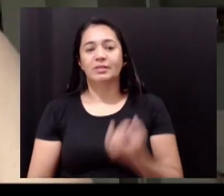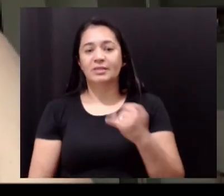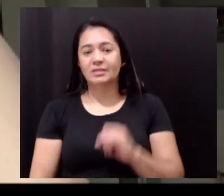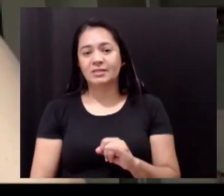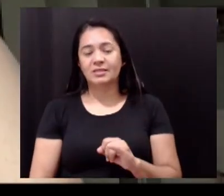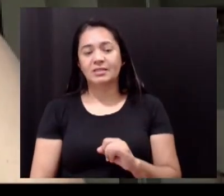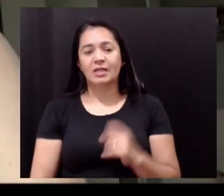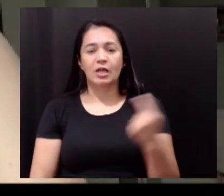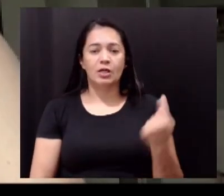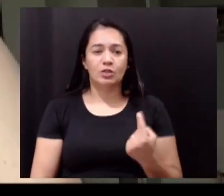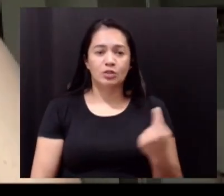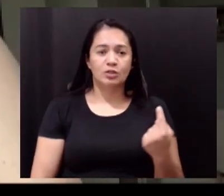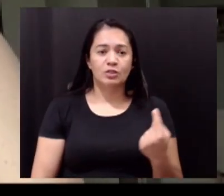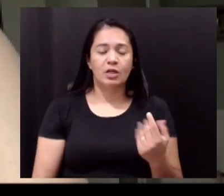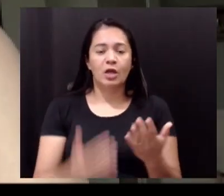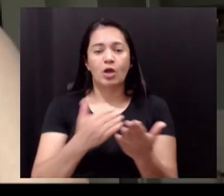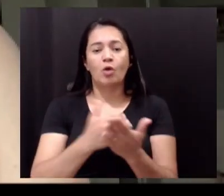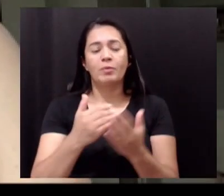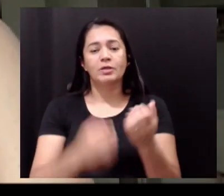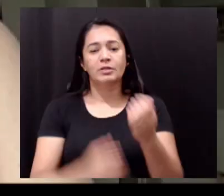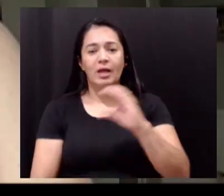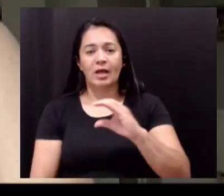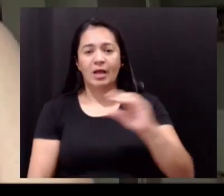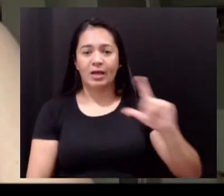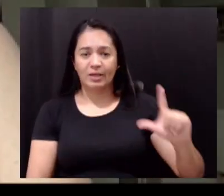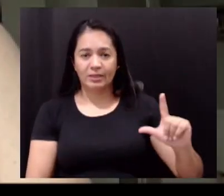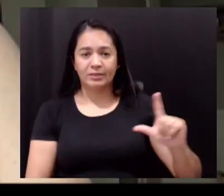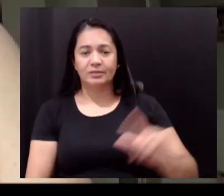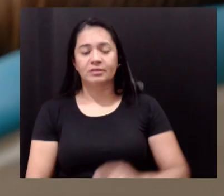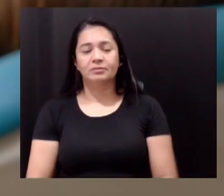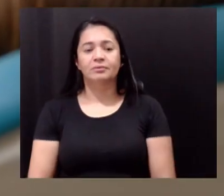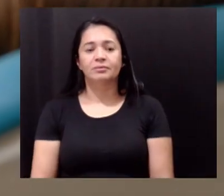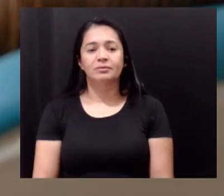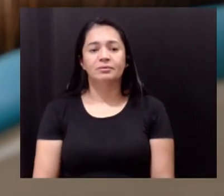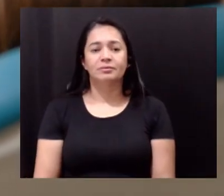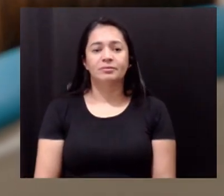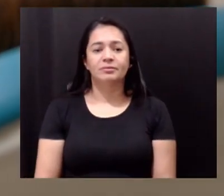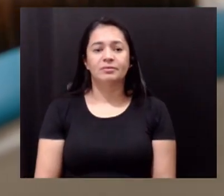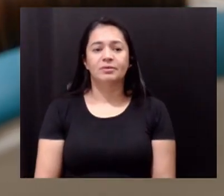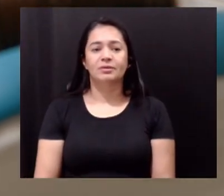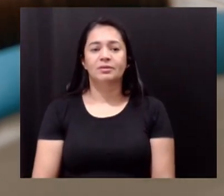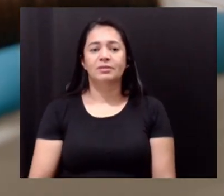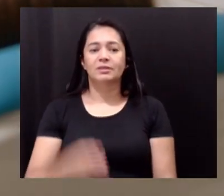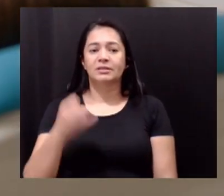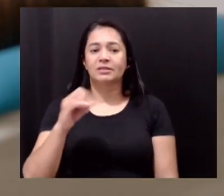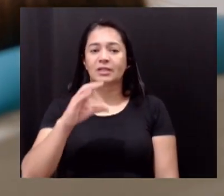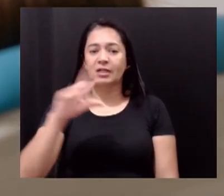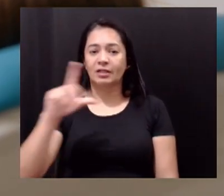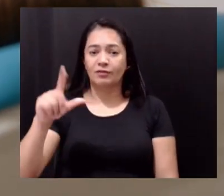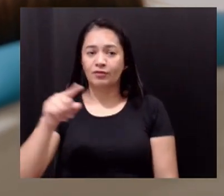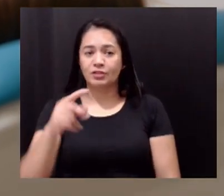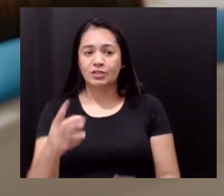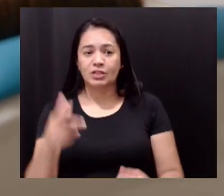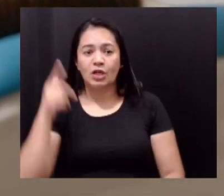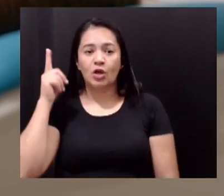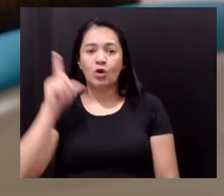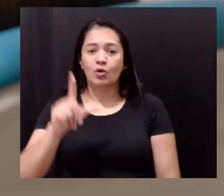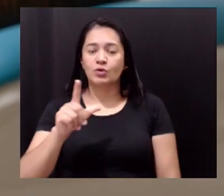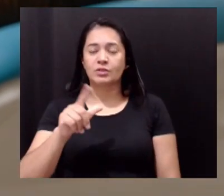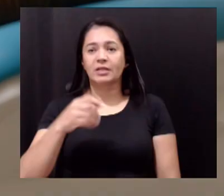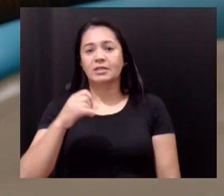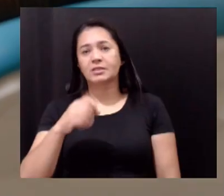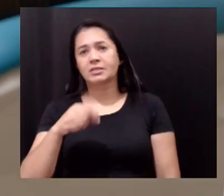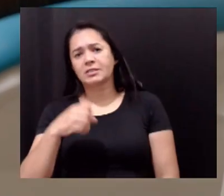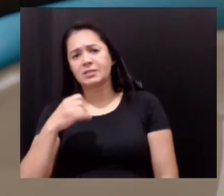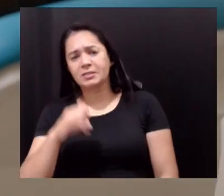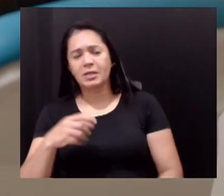nessa classificação que eu comentei do OHADS. Então, tendo a classificação, você consegue determinar se é um cisto que eu preciso investigar,